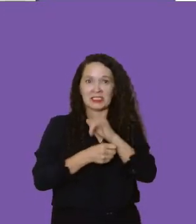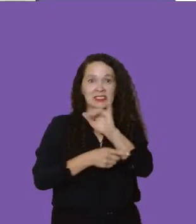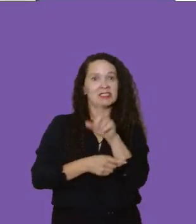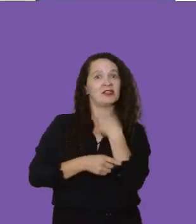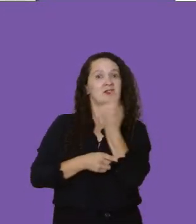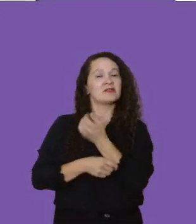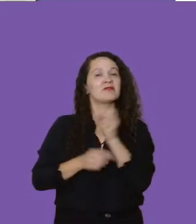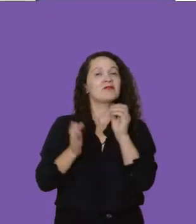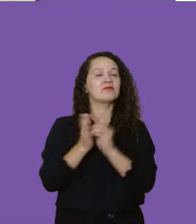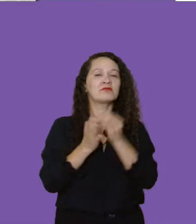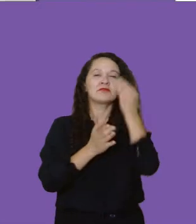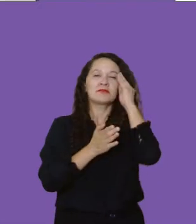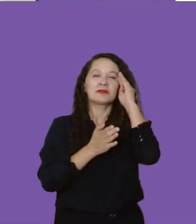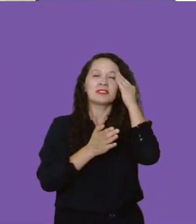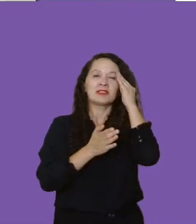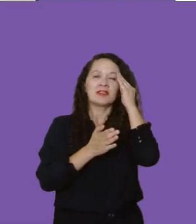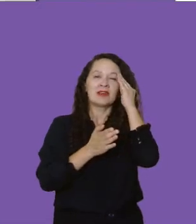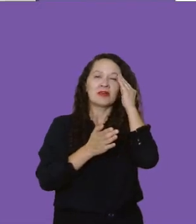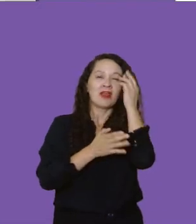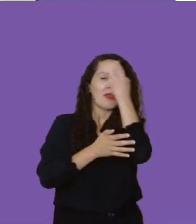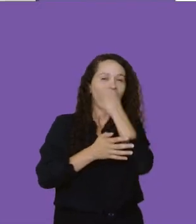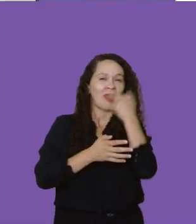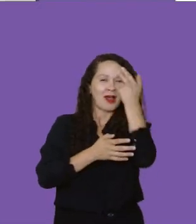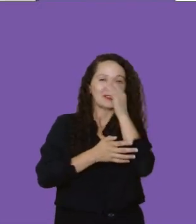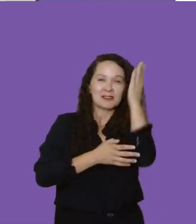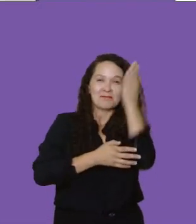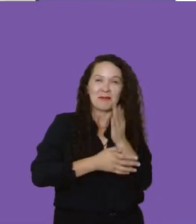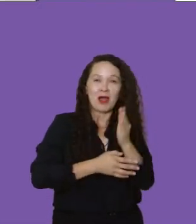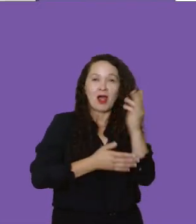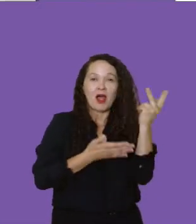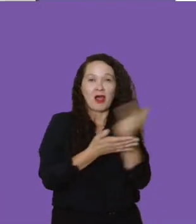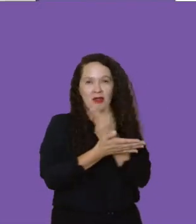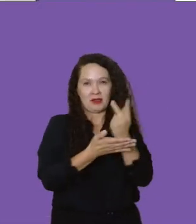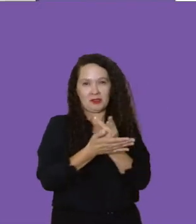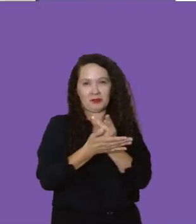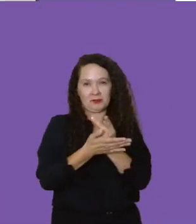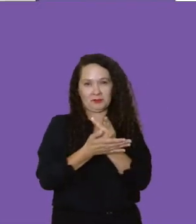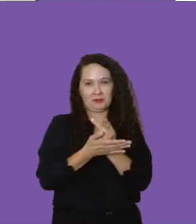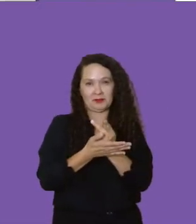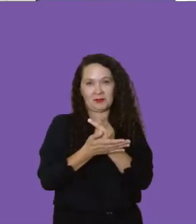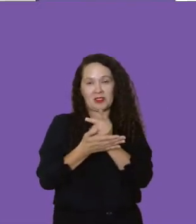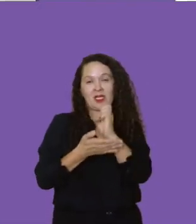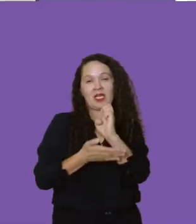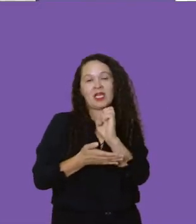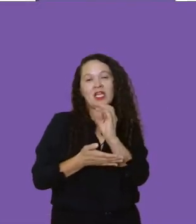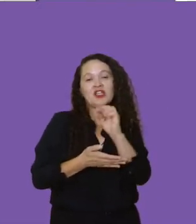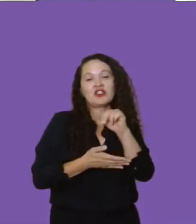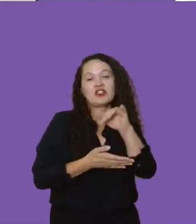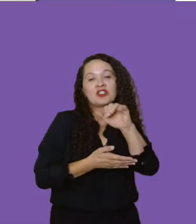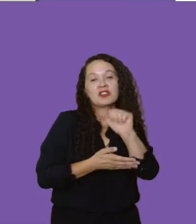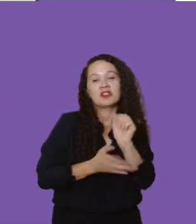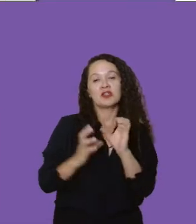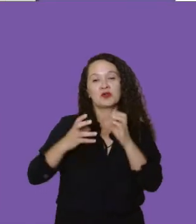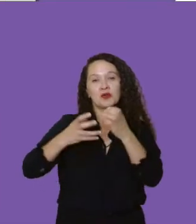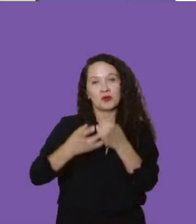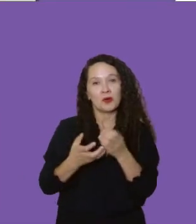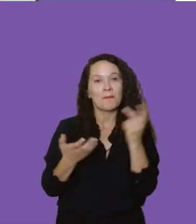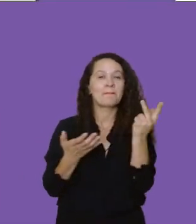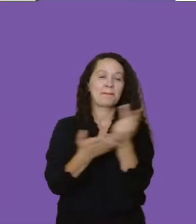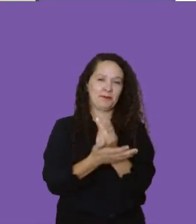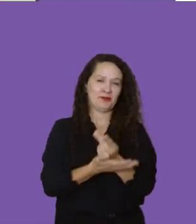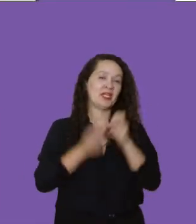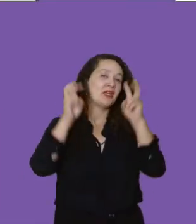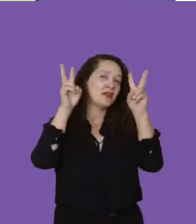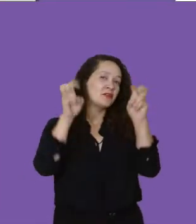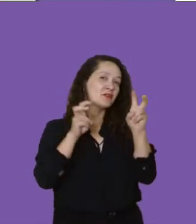entendermos raça/escravidão. A etnia é decorrência. E estas pautas